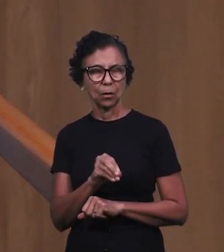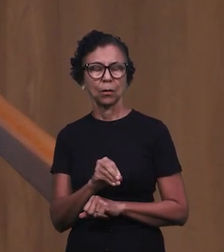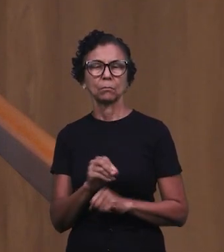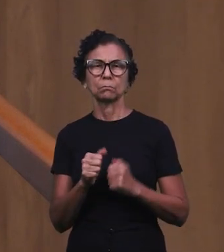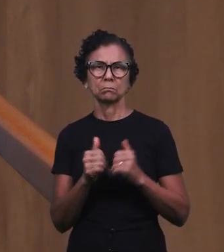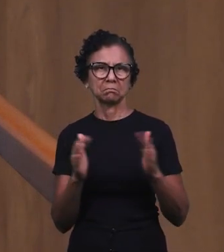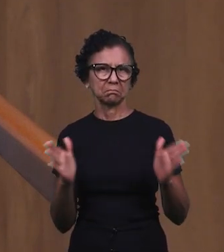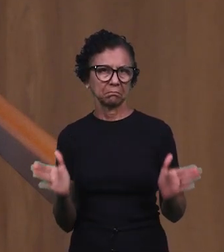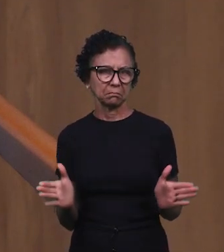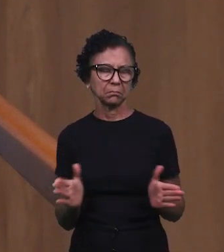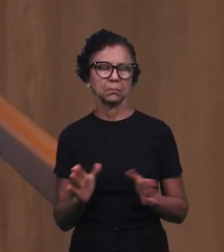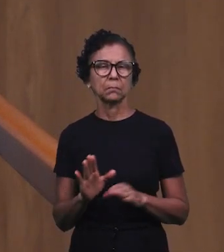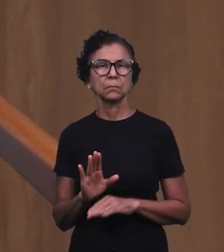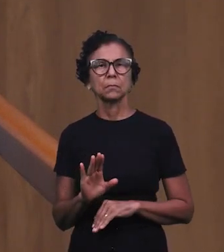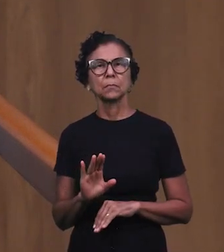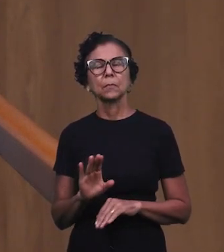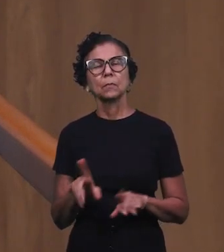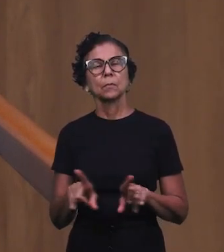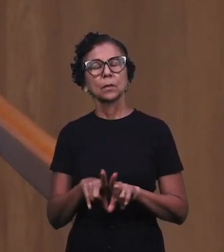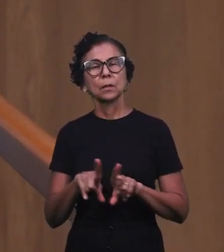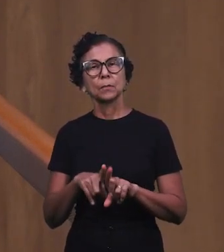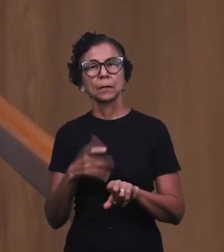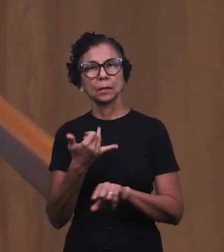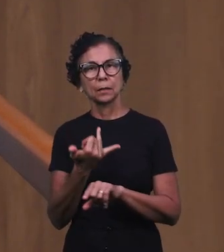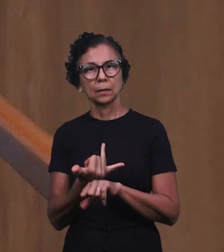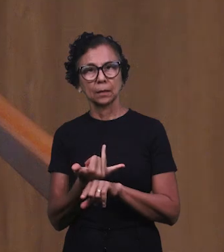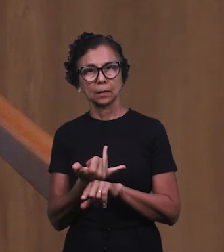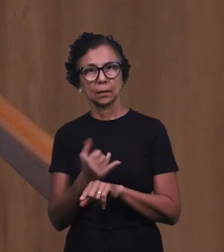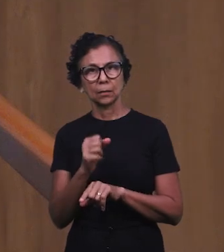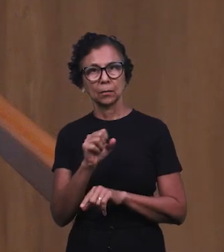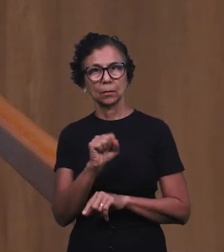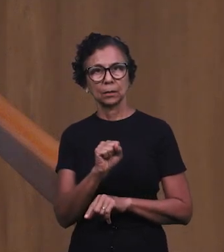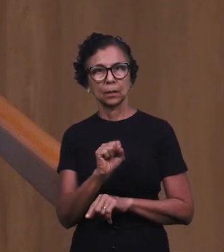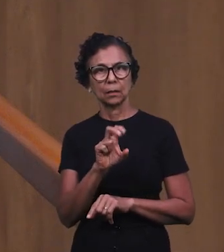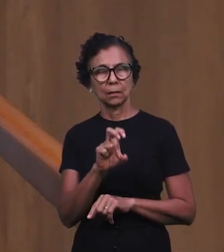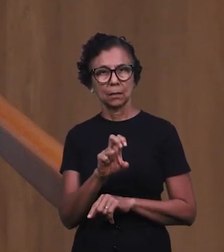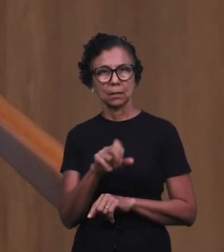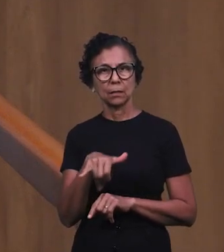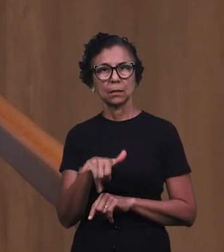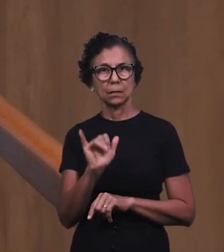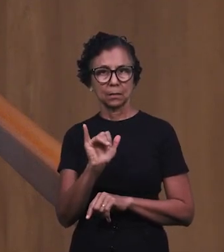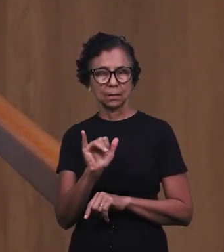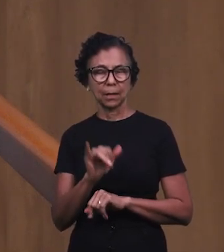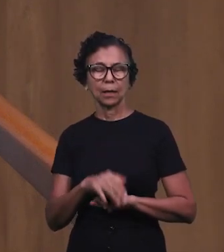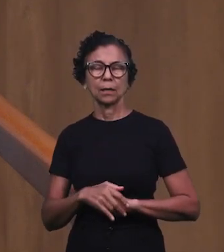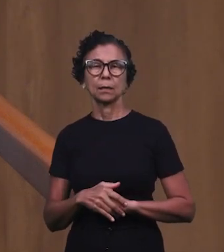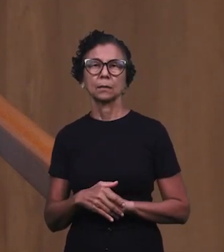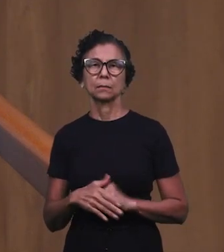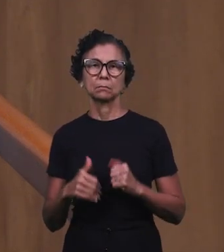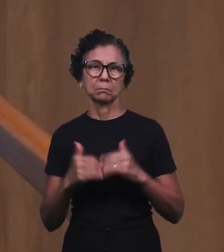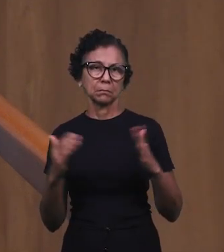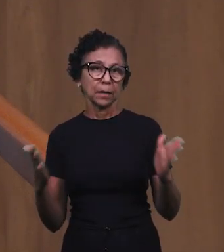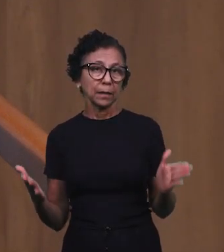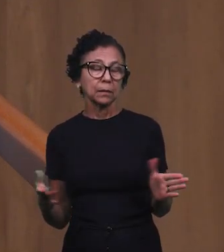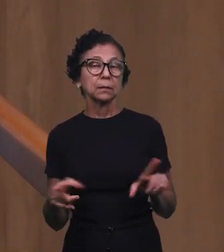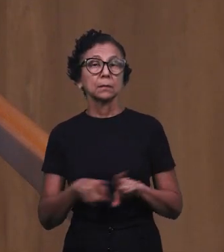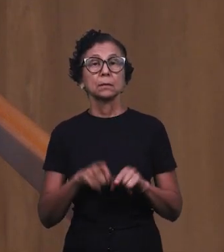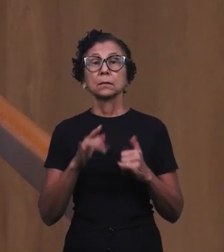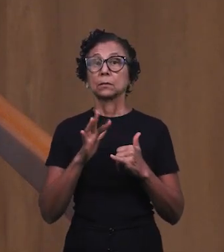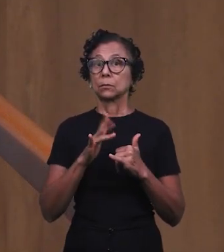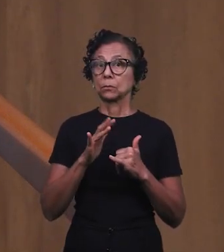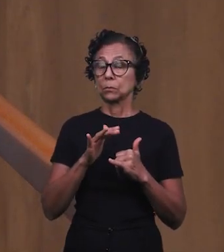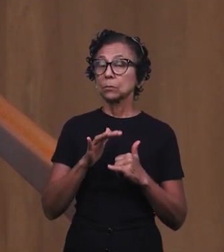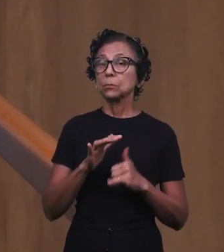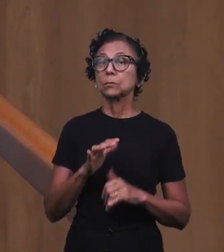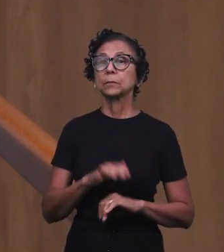canal aberto, ou pela Sky, canal 85, ou mesmo pelas nossas plataformas no YouTube. Irmãos nossos da Igreja